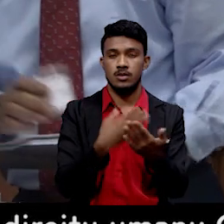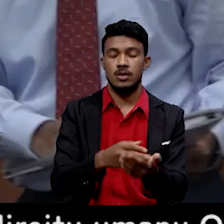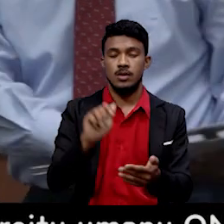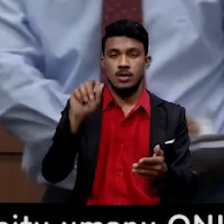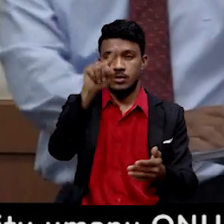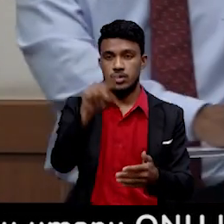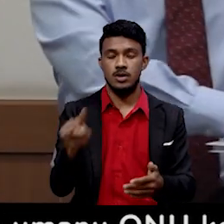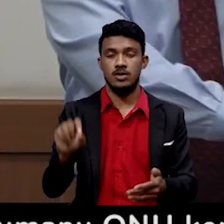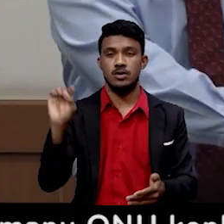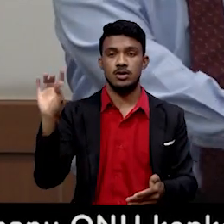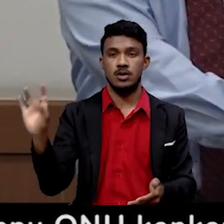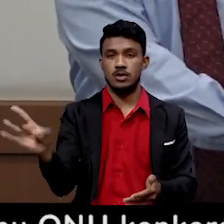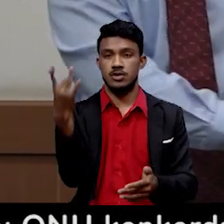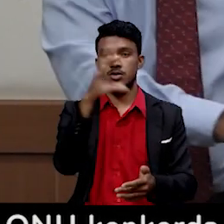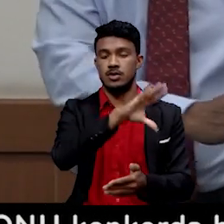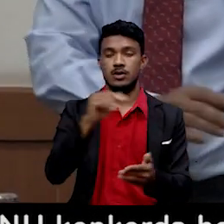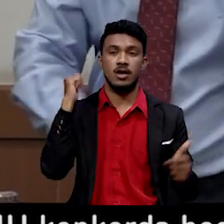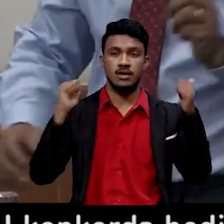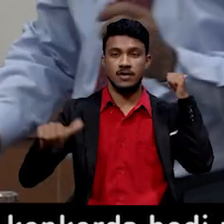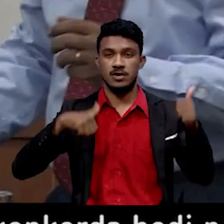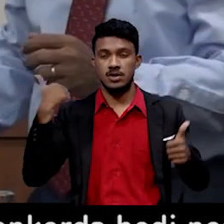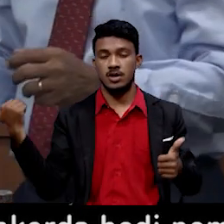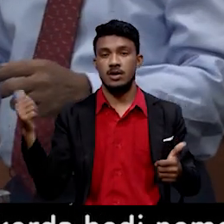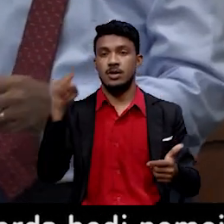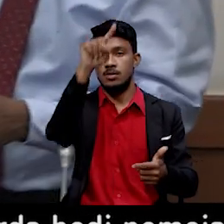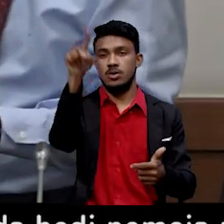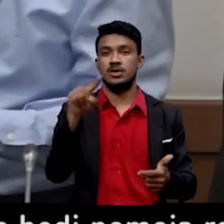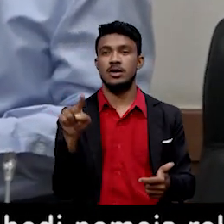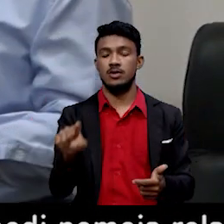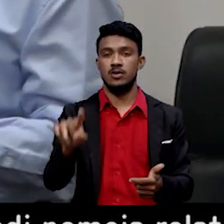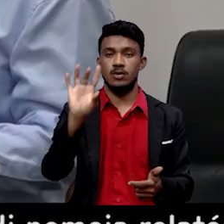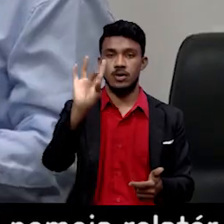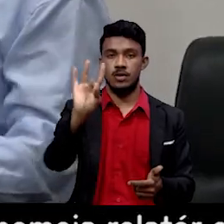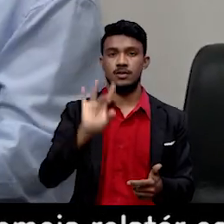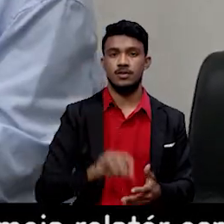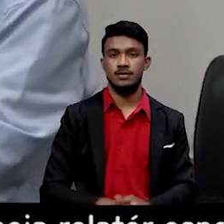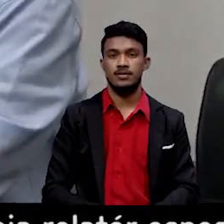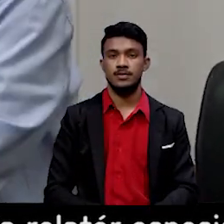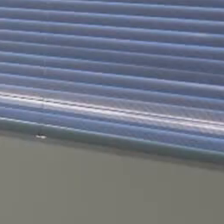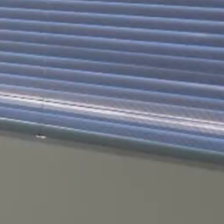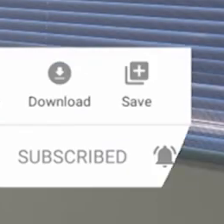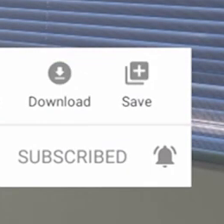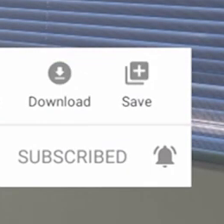Resen Walo, no atividade selo, por centro Walo. Bem-vinda, Simenes, Ziamen.